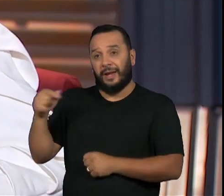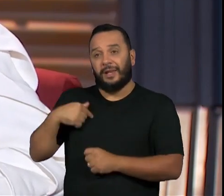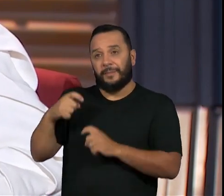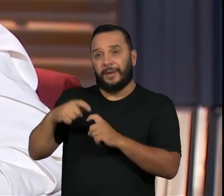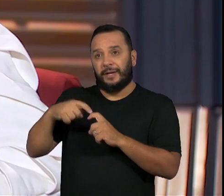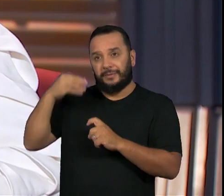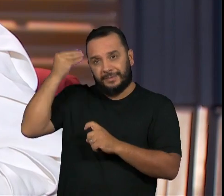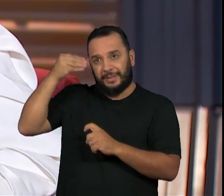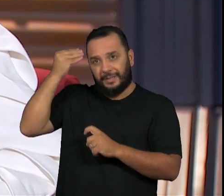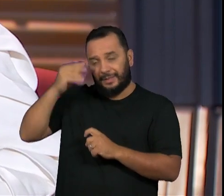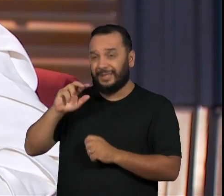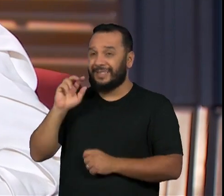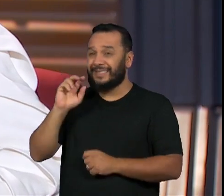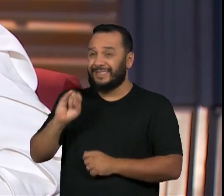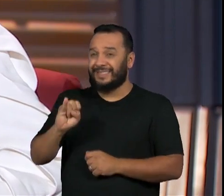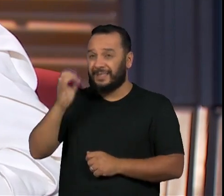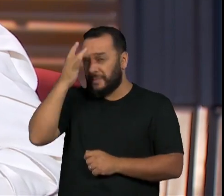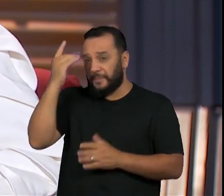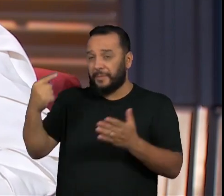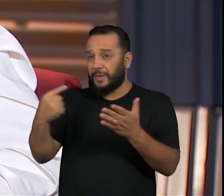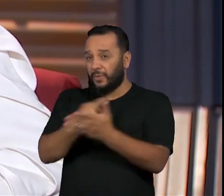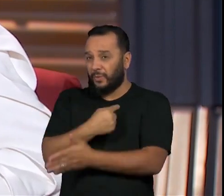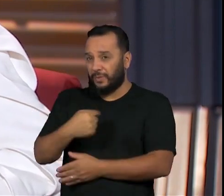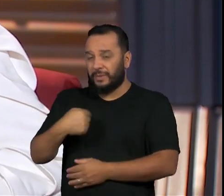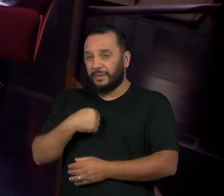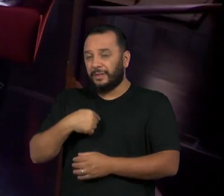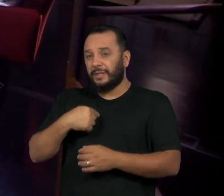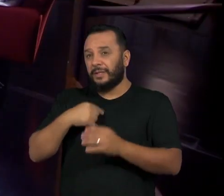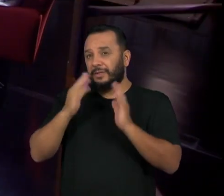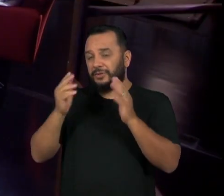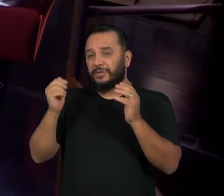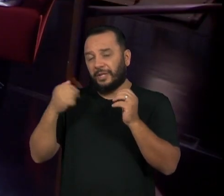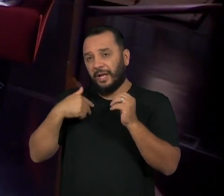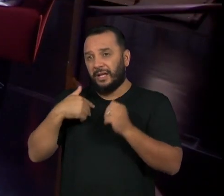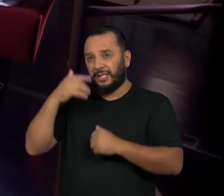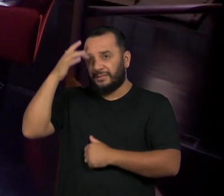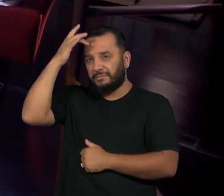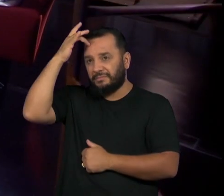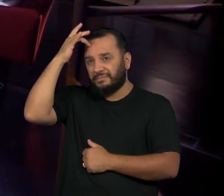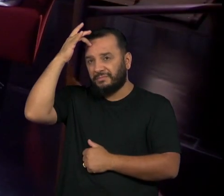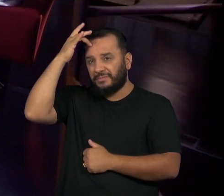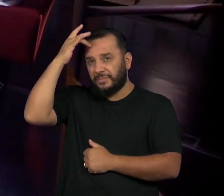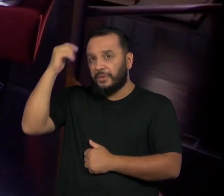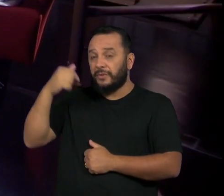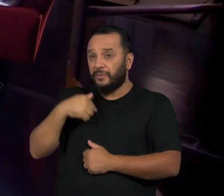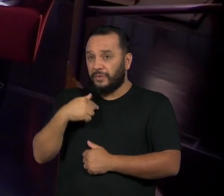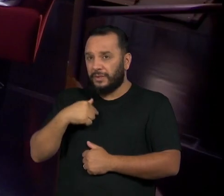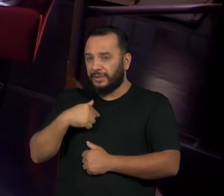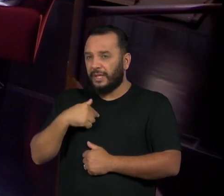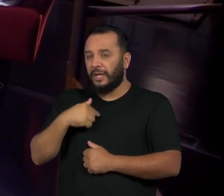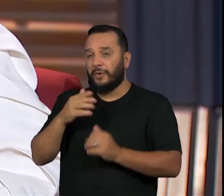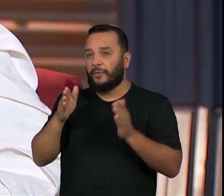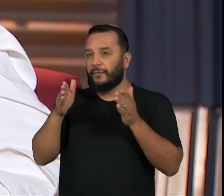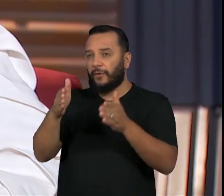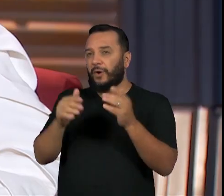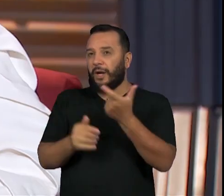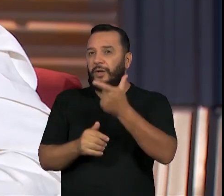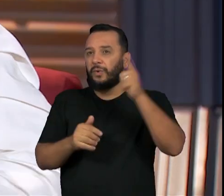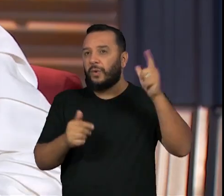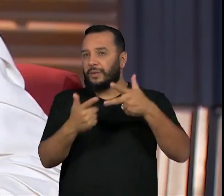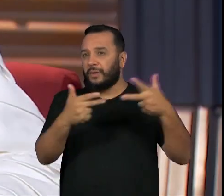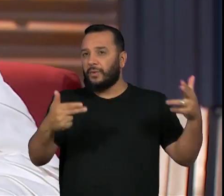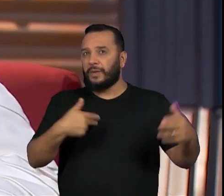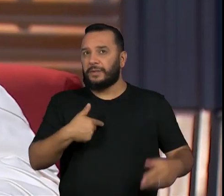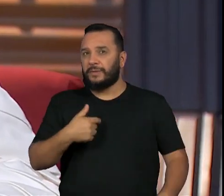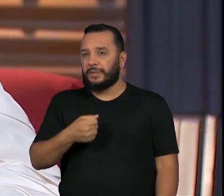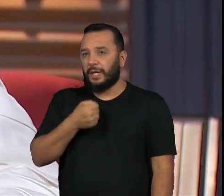Ela, Carol, se alguma pergunta constrangedora, intencional vier, você vai procurar um ponto focal bem lá longe, segura o